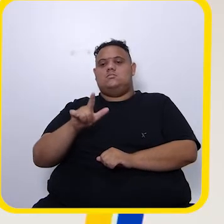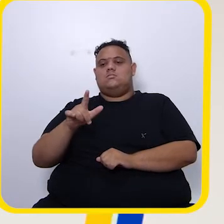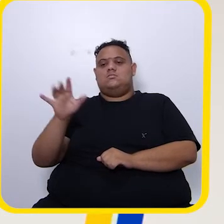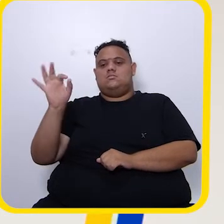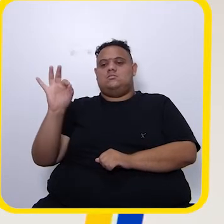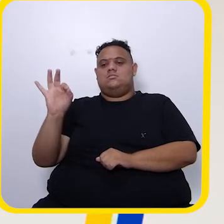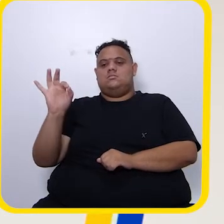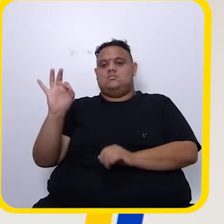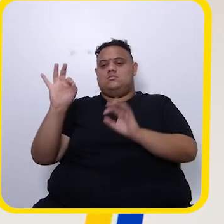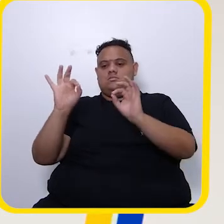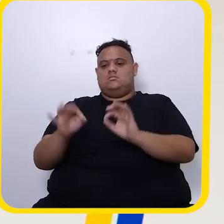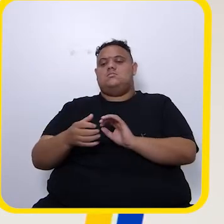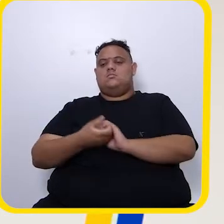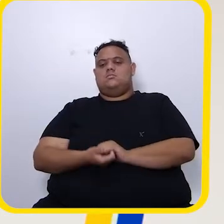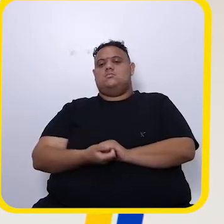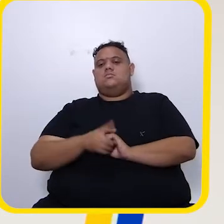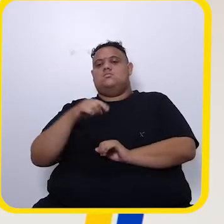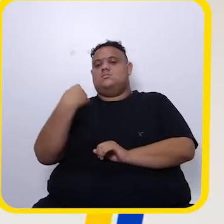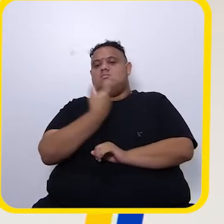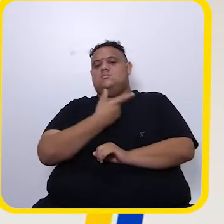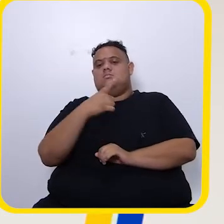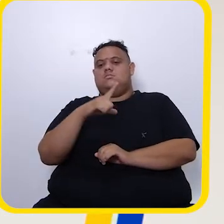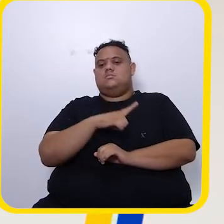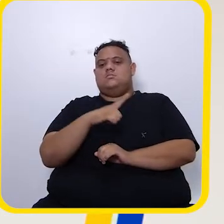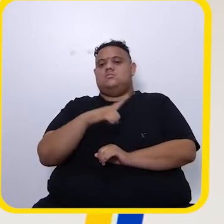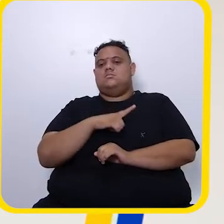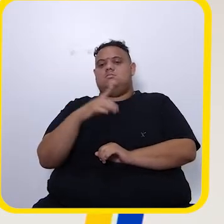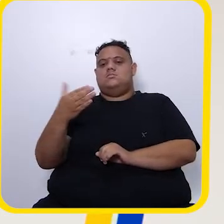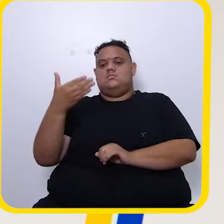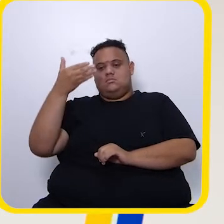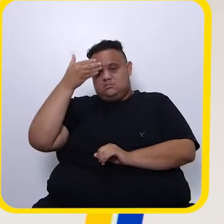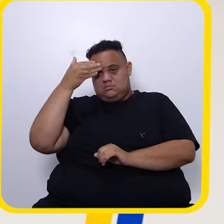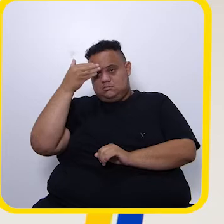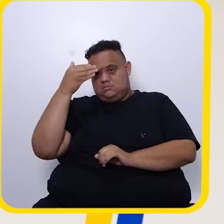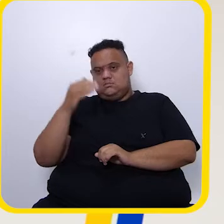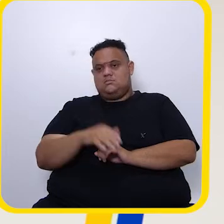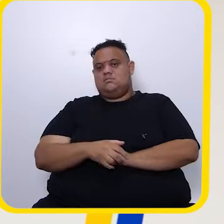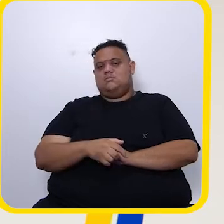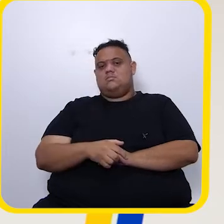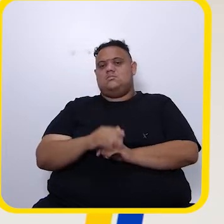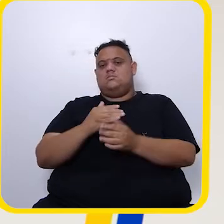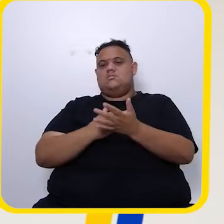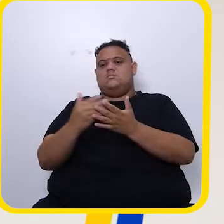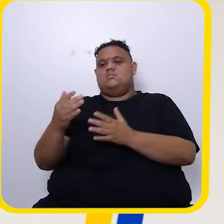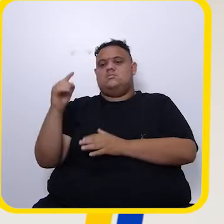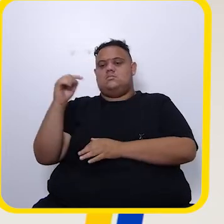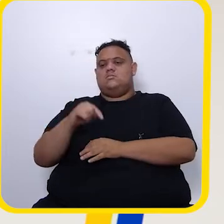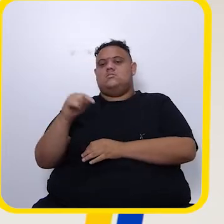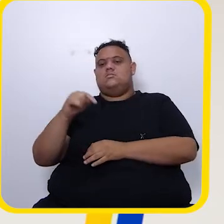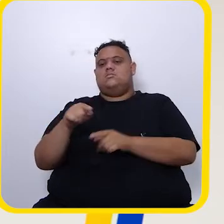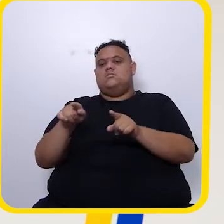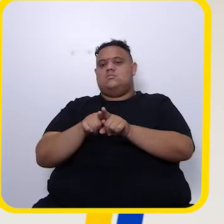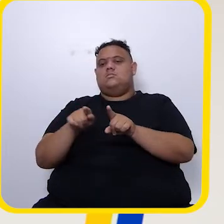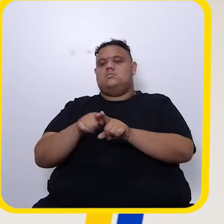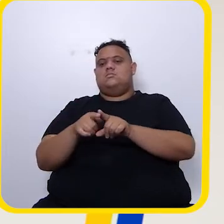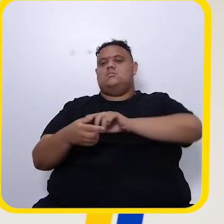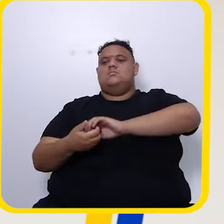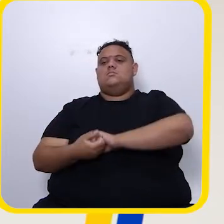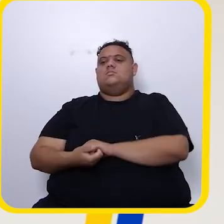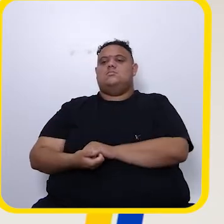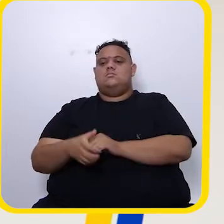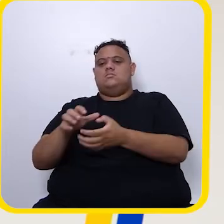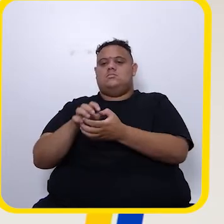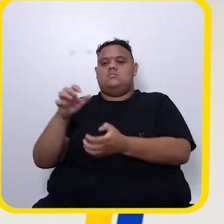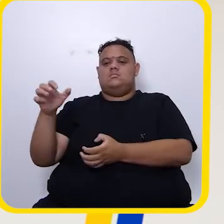quem vencia os Jogos Pan-Americanos. Nós também Cuba se tornou durante o início, né, desse regime